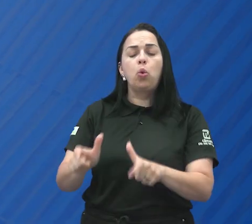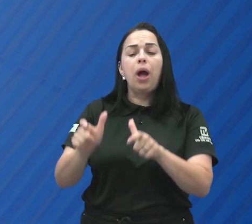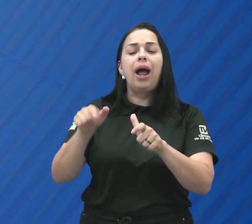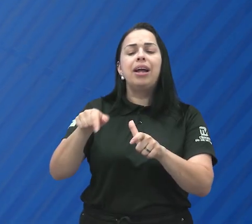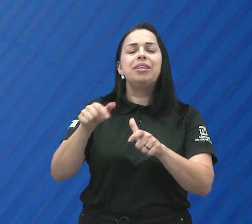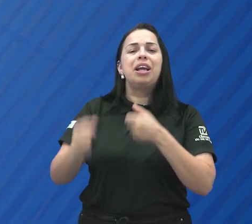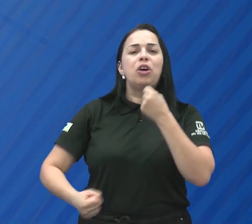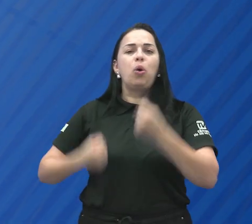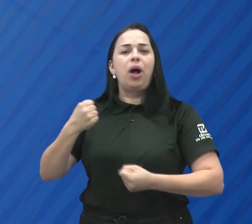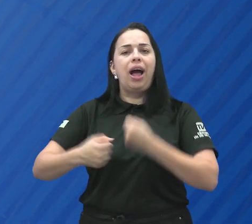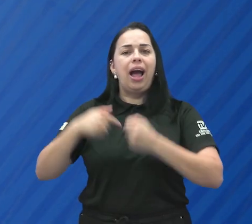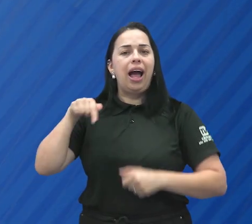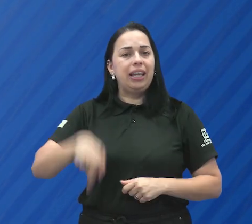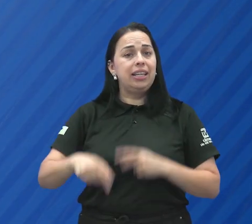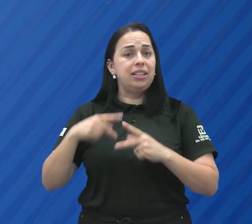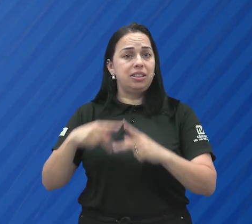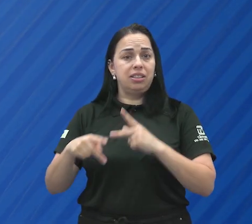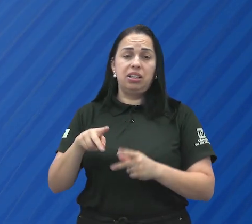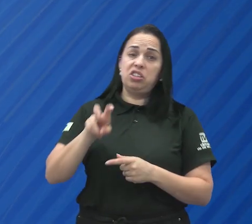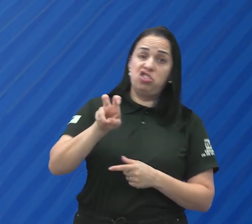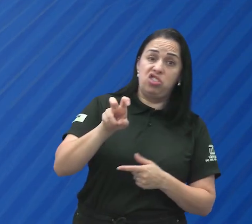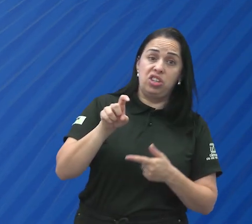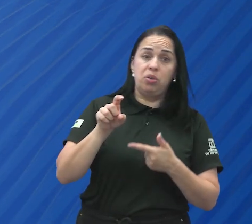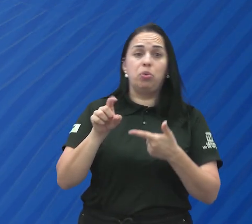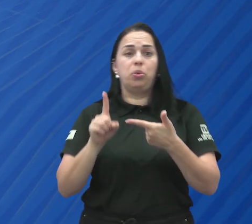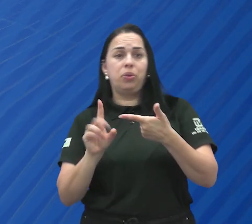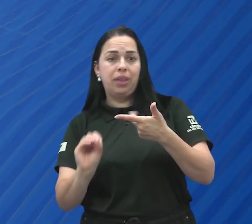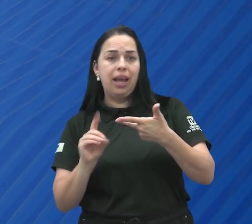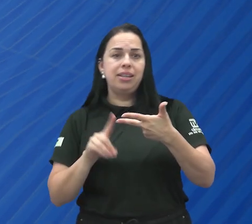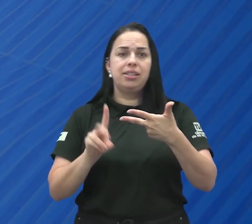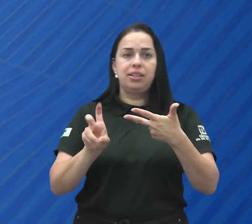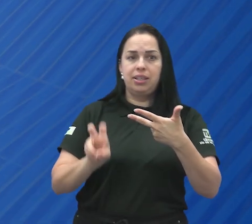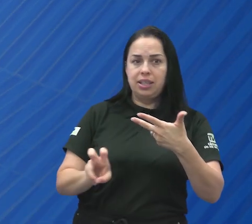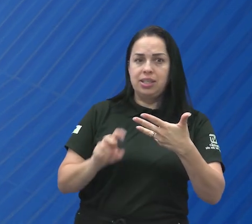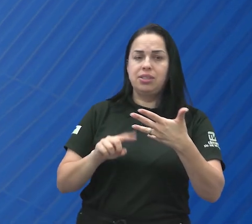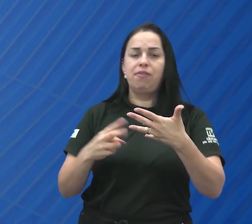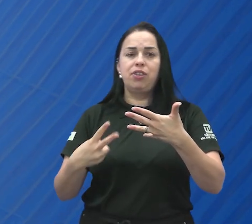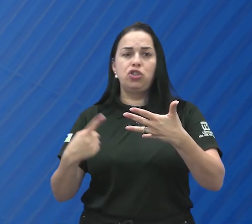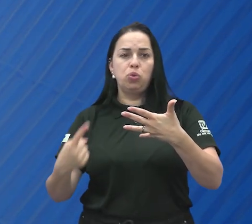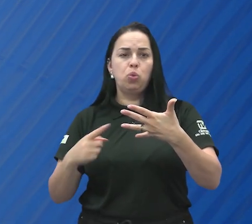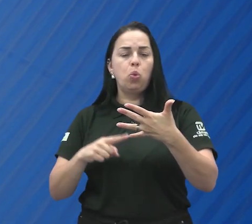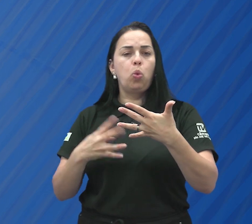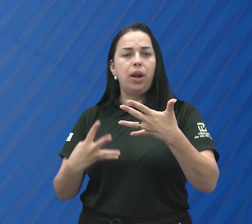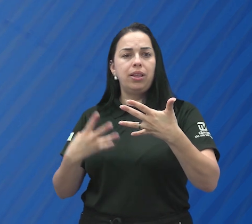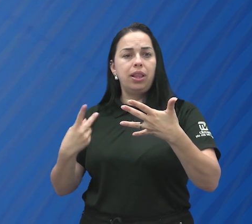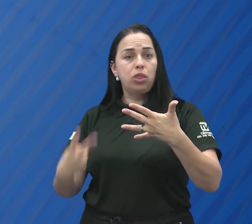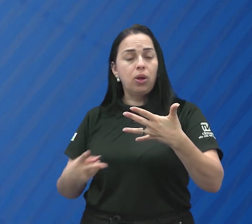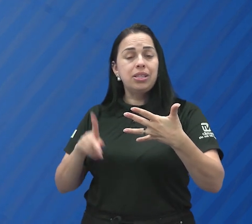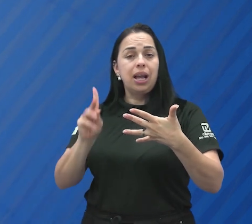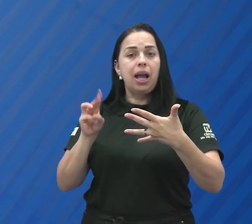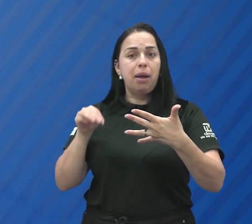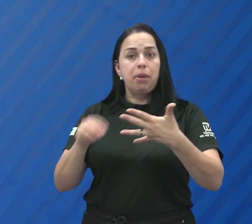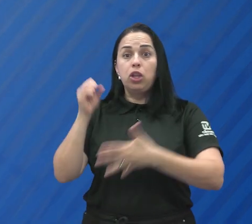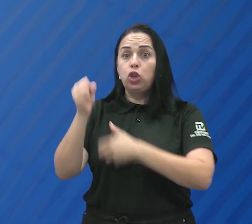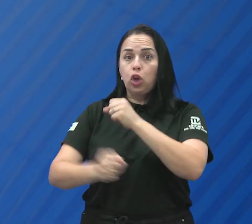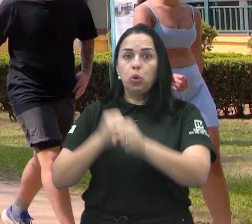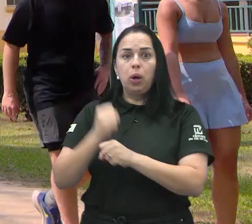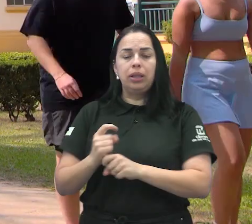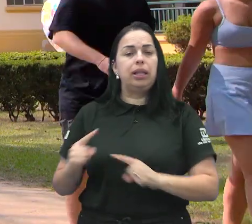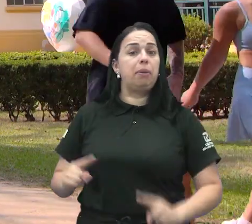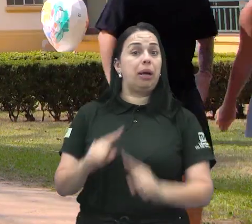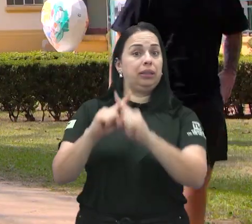de Corridas de Rua. São percursos de 5, 10, 15 e 42 quilômetros realizados todos os